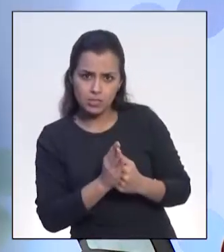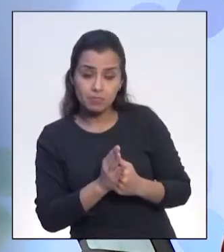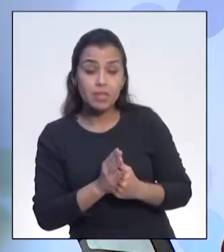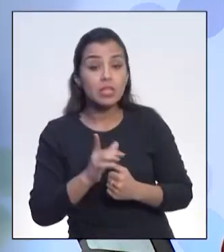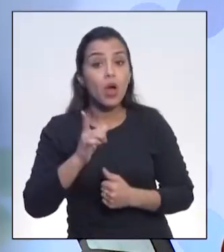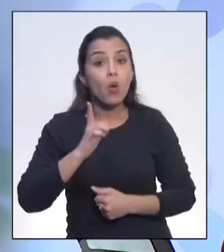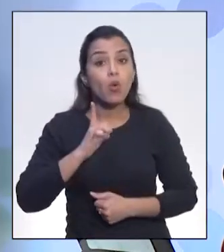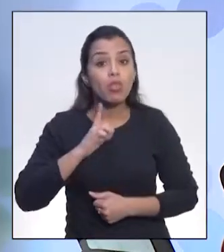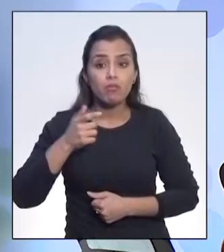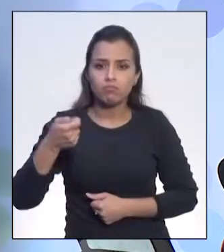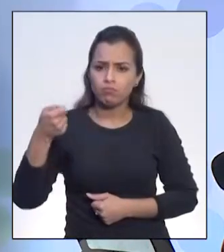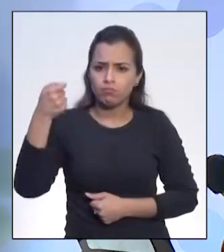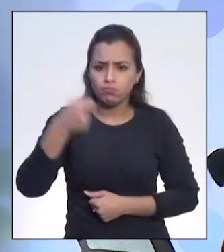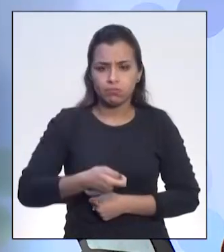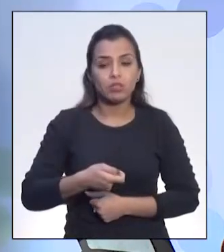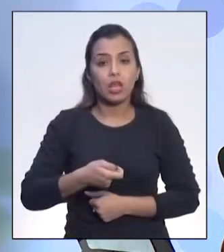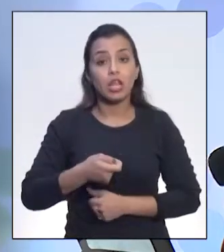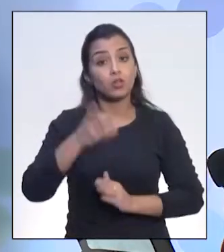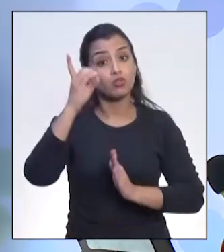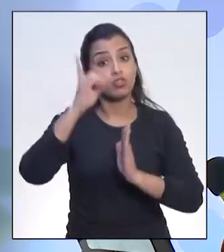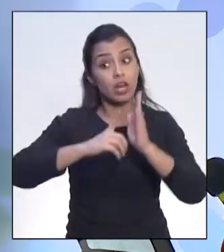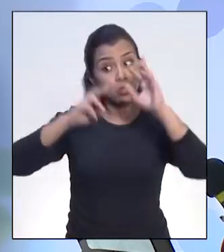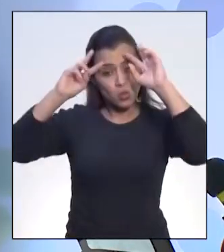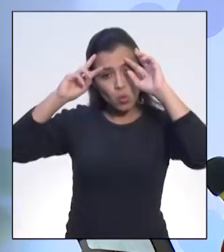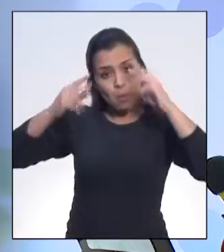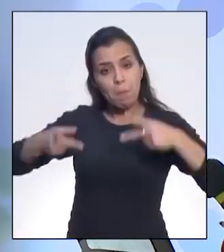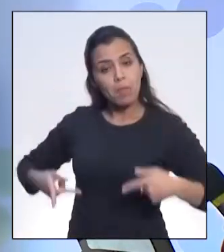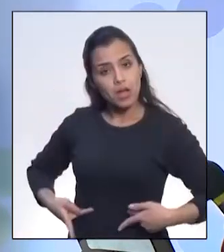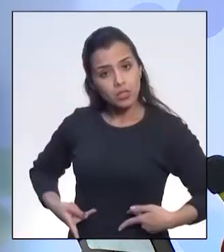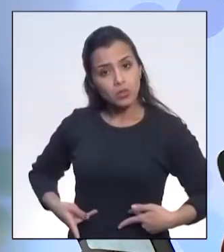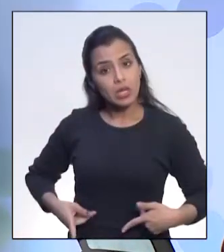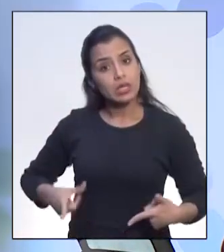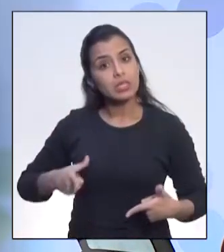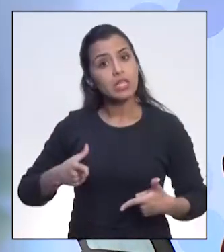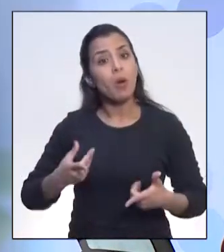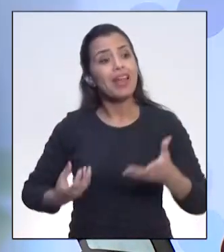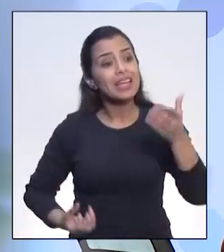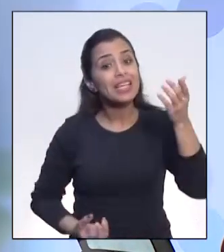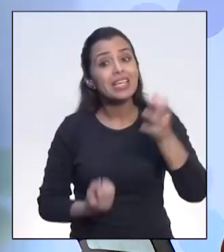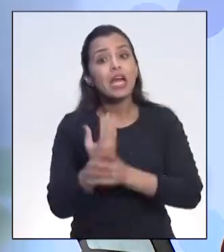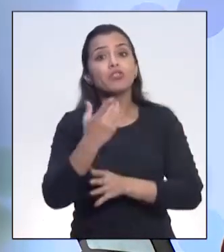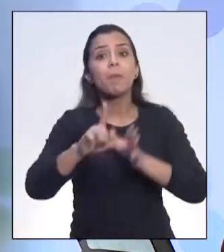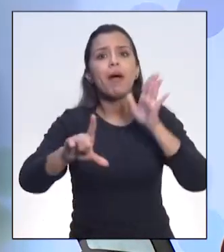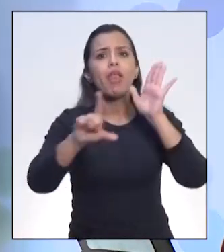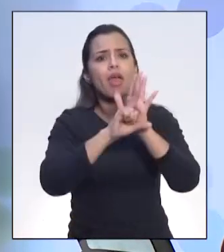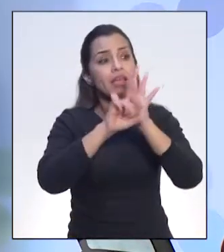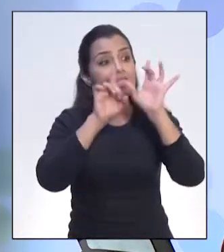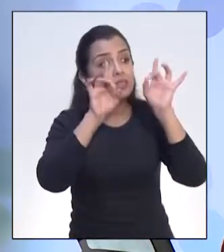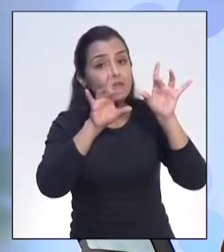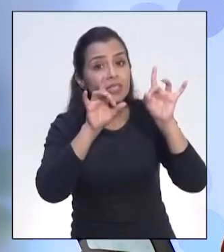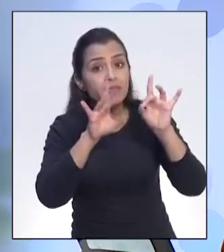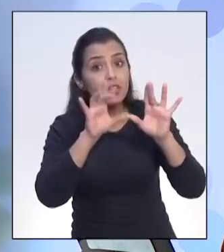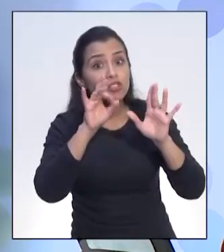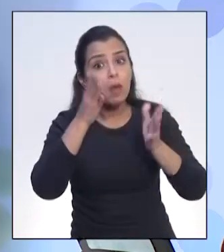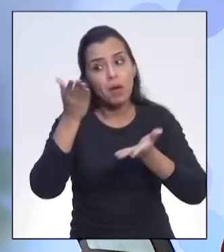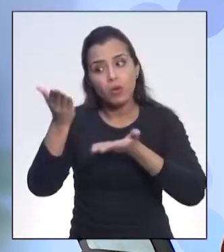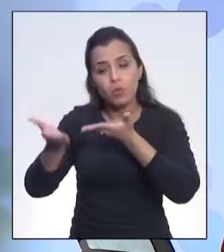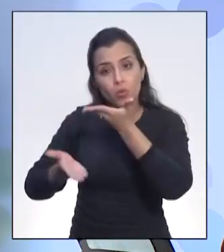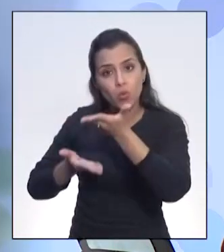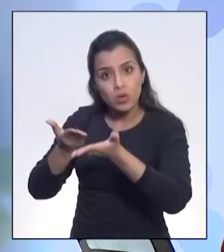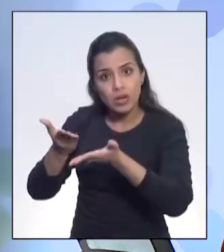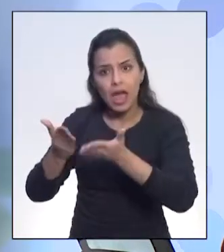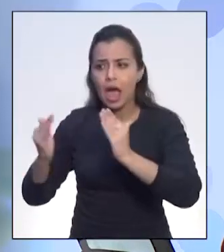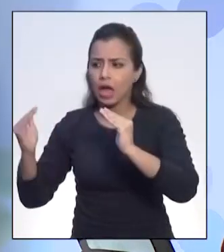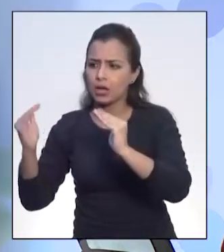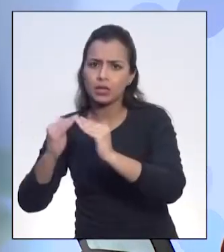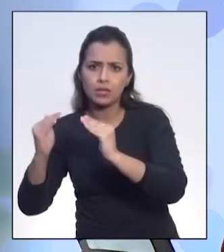Interamericana de Direitos Humanos foi que o Brasil criasse uma lei específica para criar